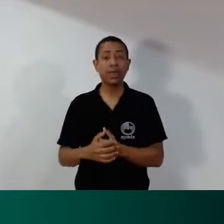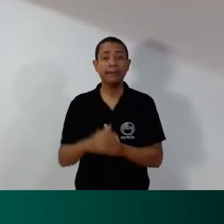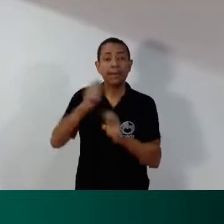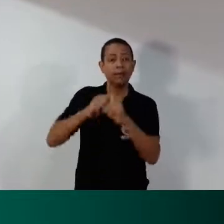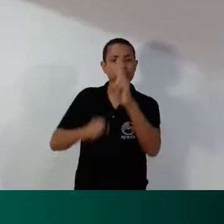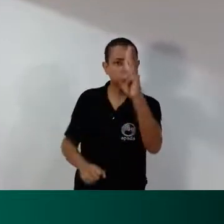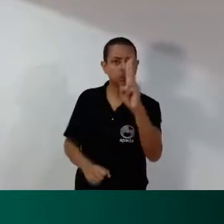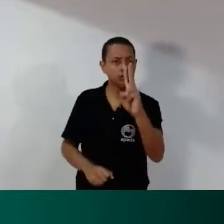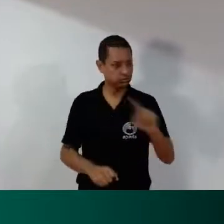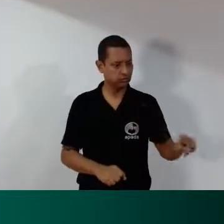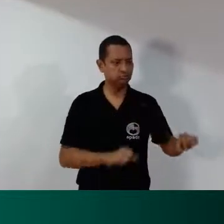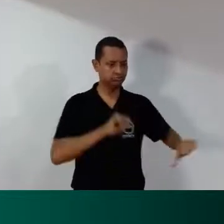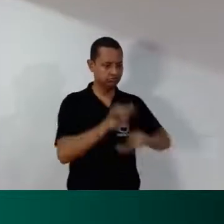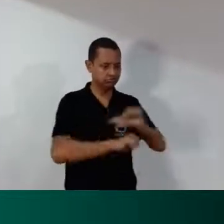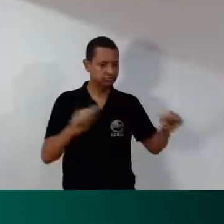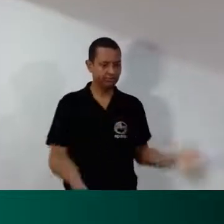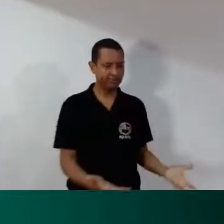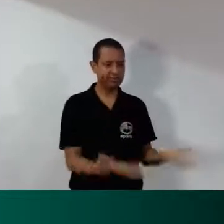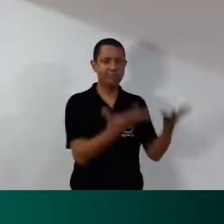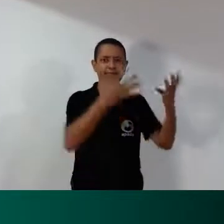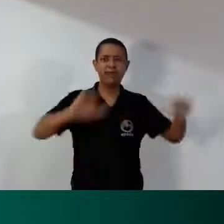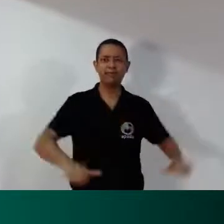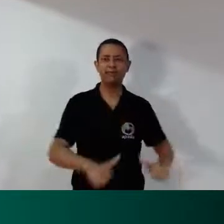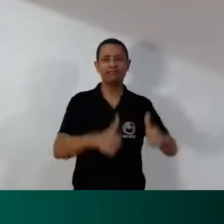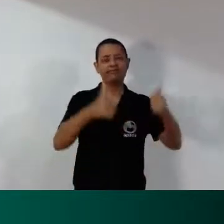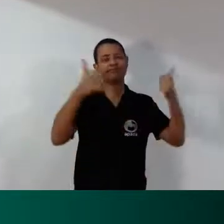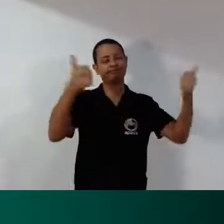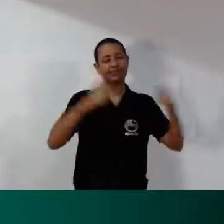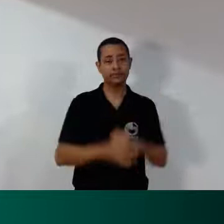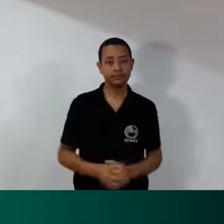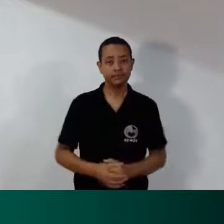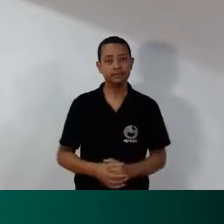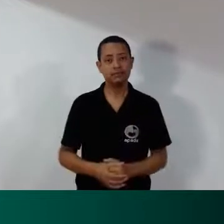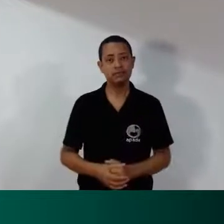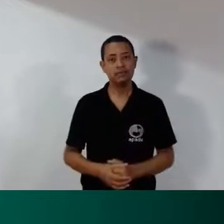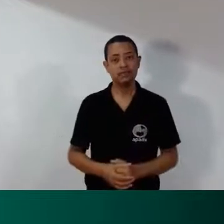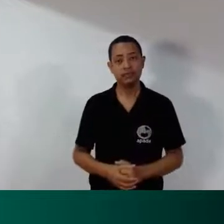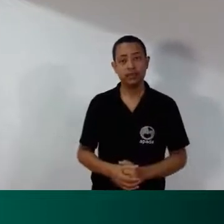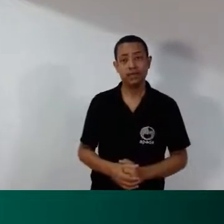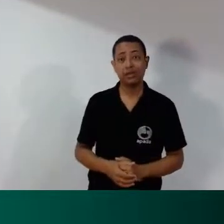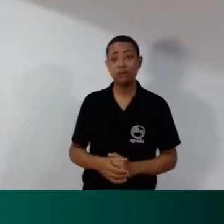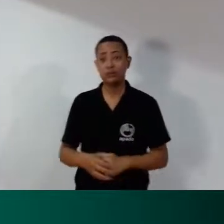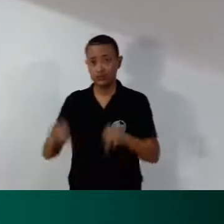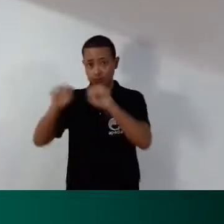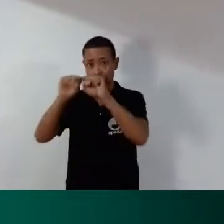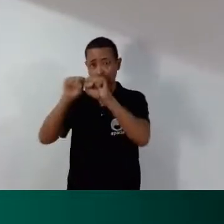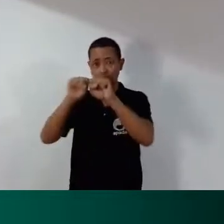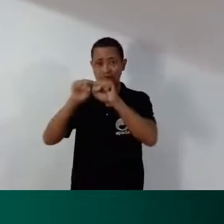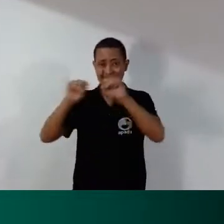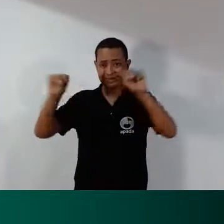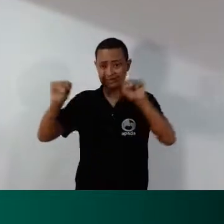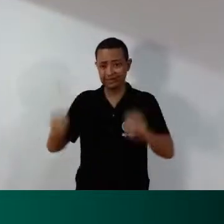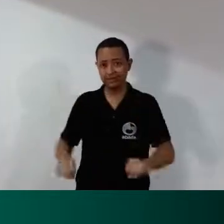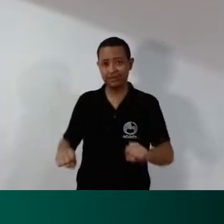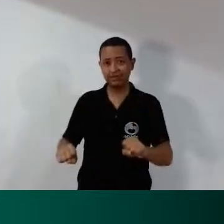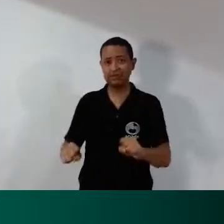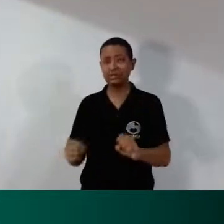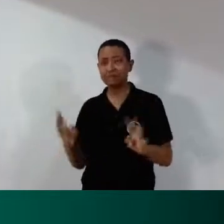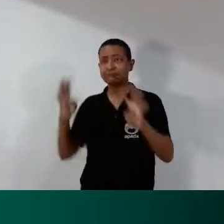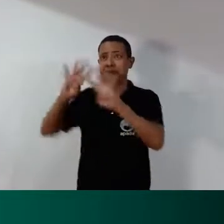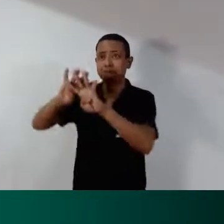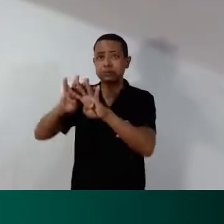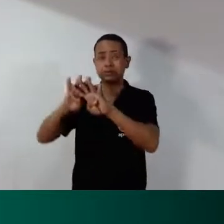meses e o sistema prisional não regenera a cozinha solidária foi assim ó